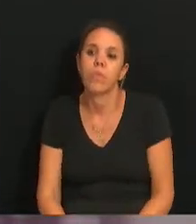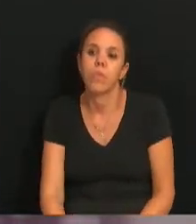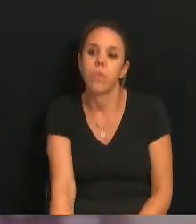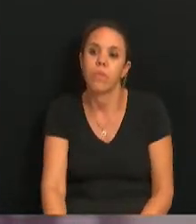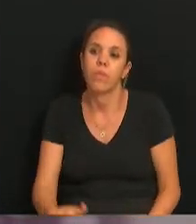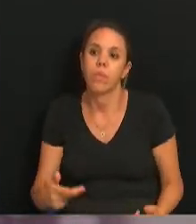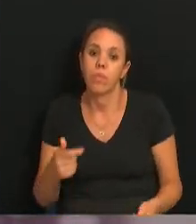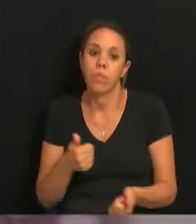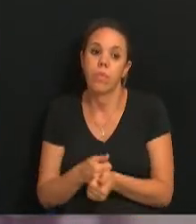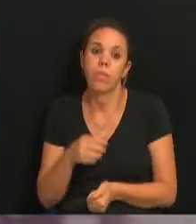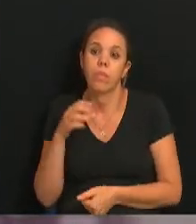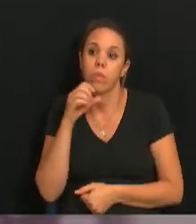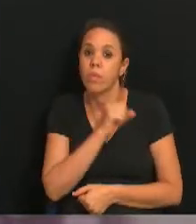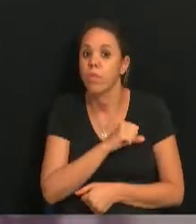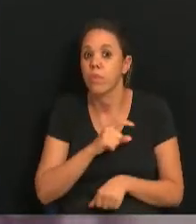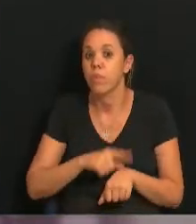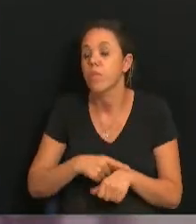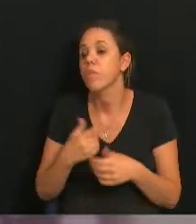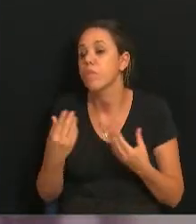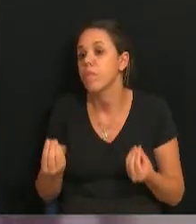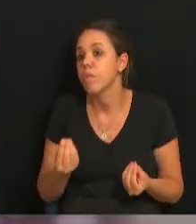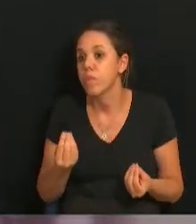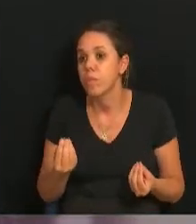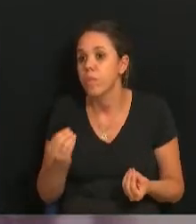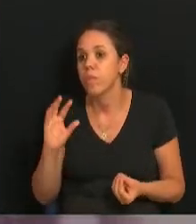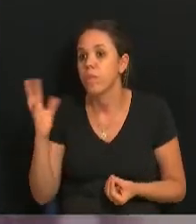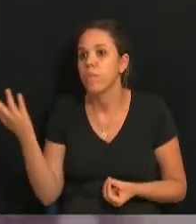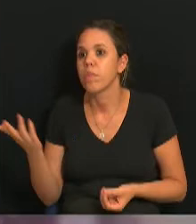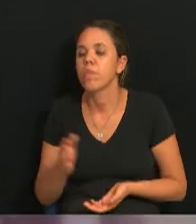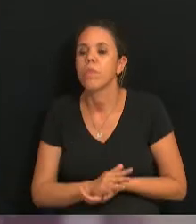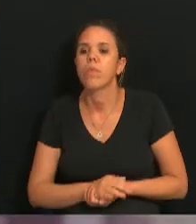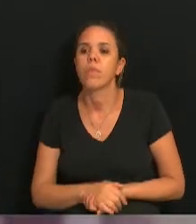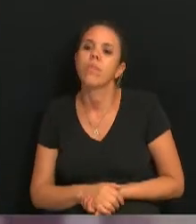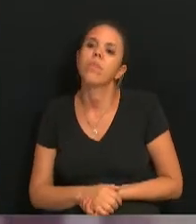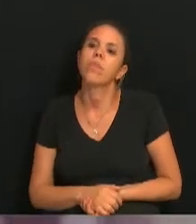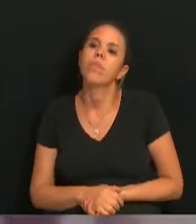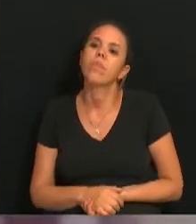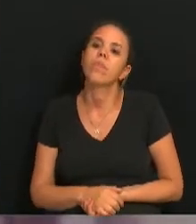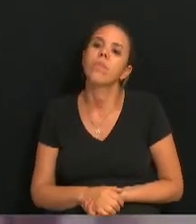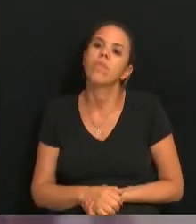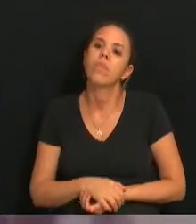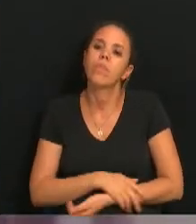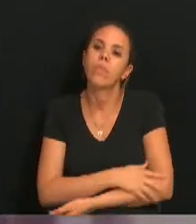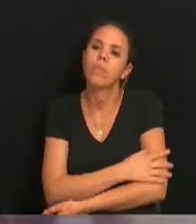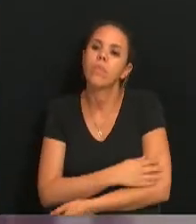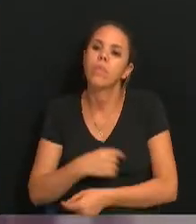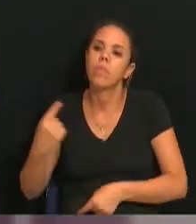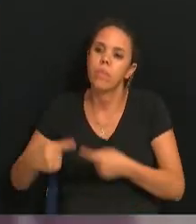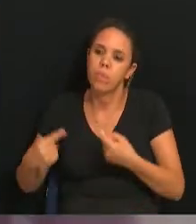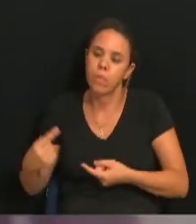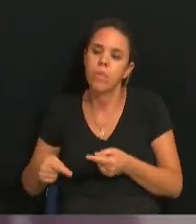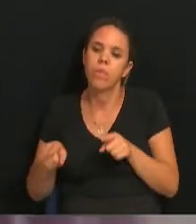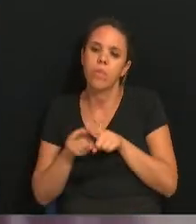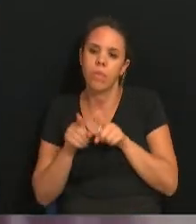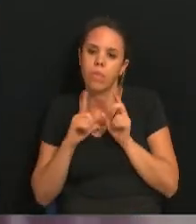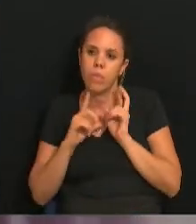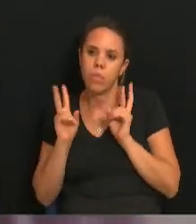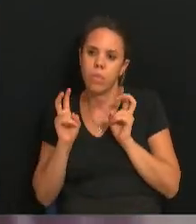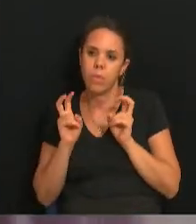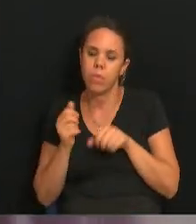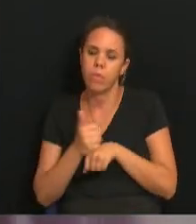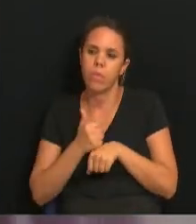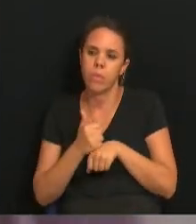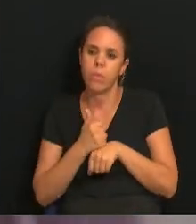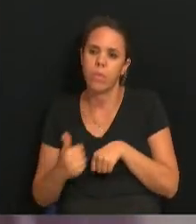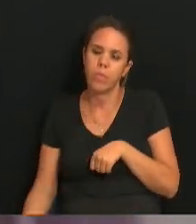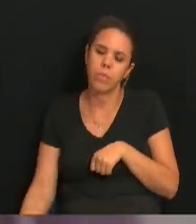da hora. Então, de que forma isso vai acontecer? E há um debate também sobre o nosso cargo, aí